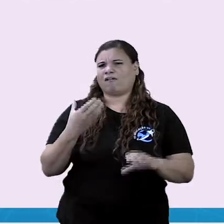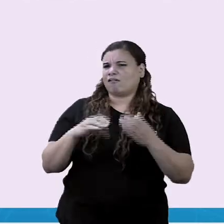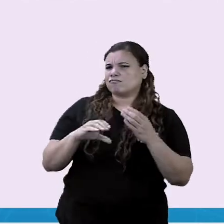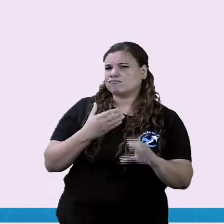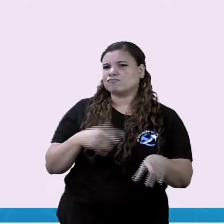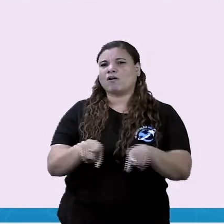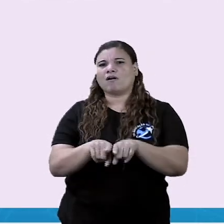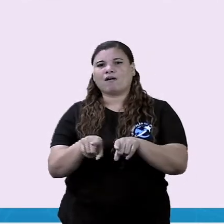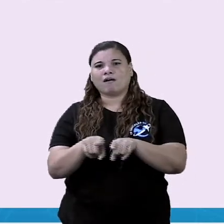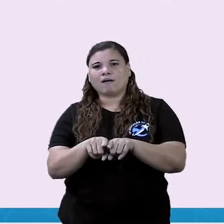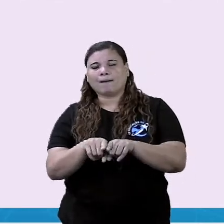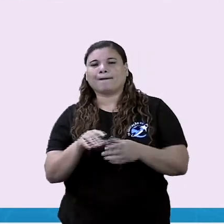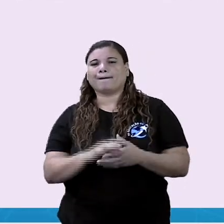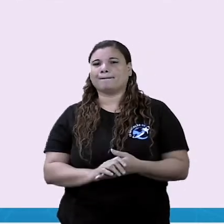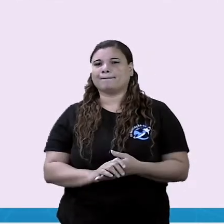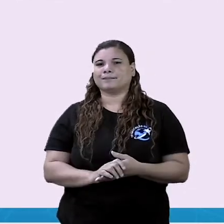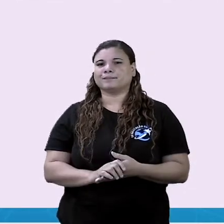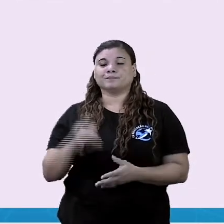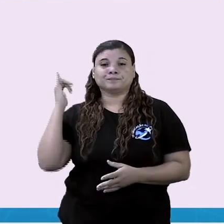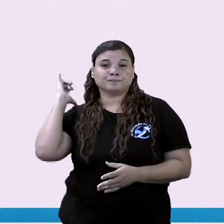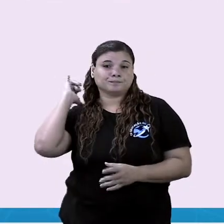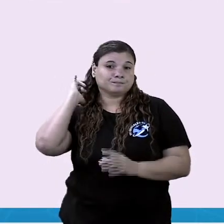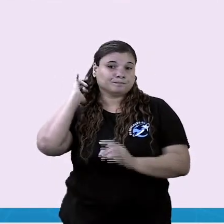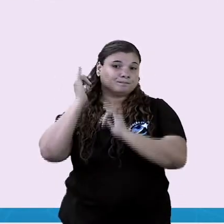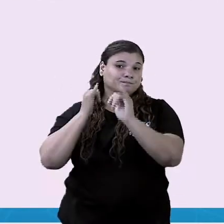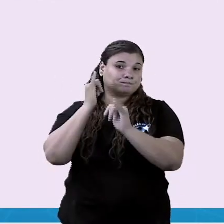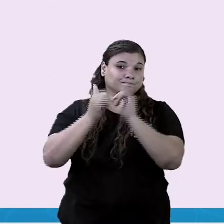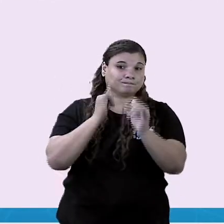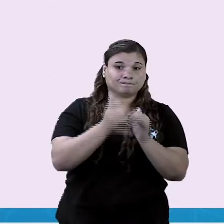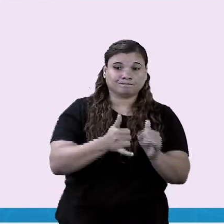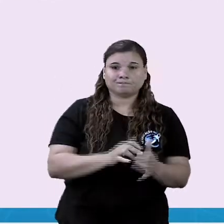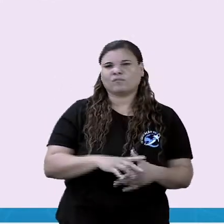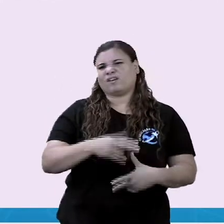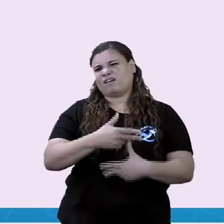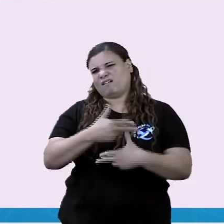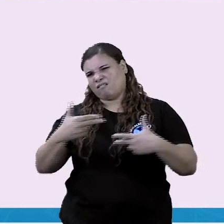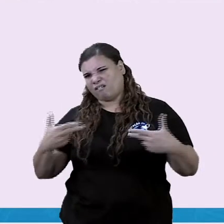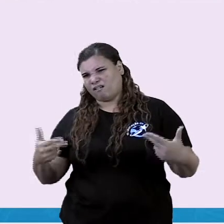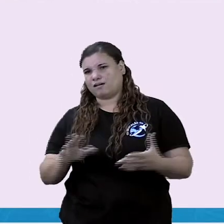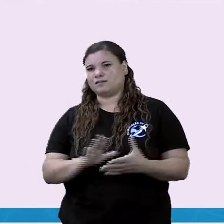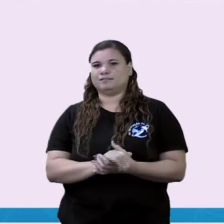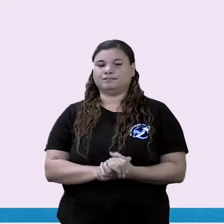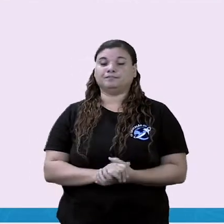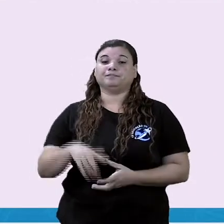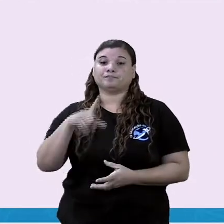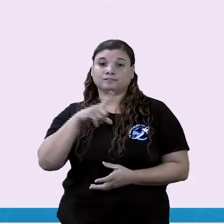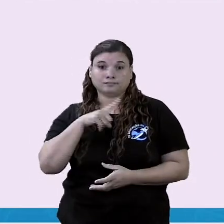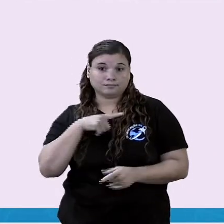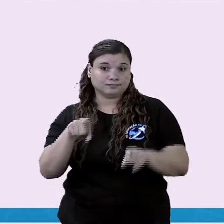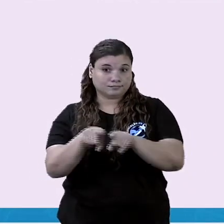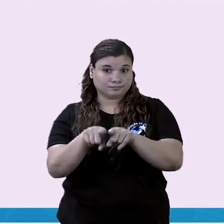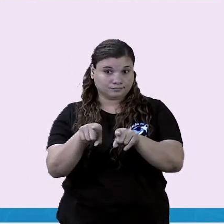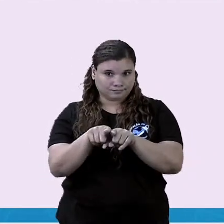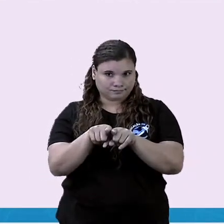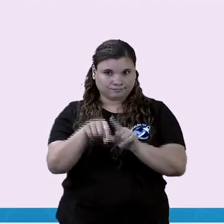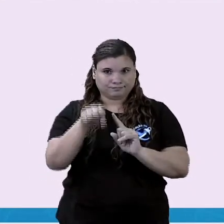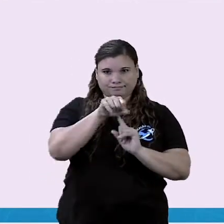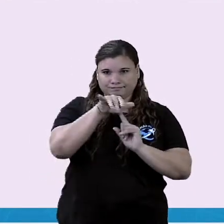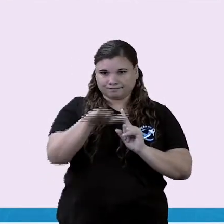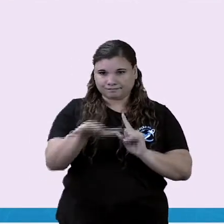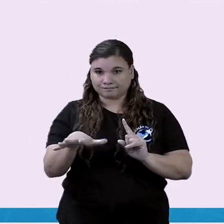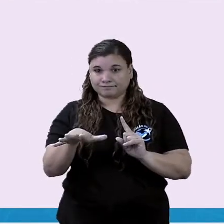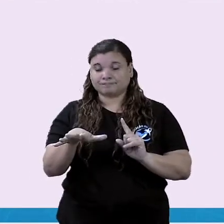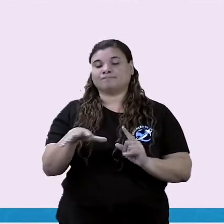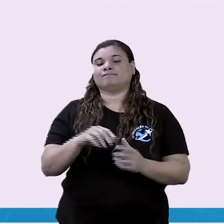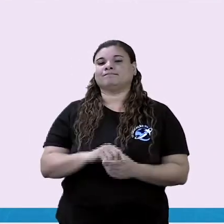entrevistas também. Nós temos também as fontes históricas cultural.